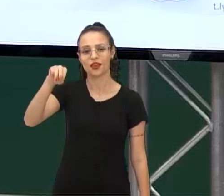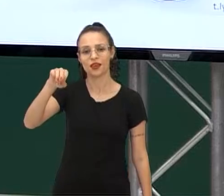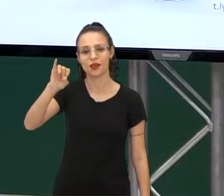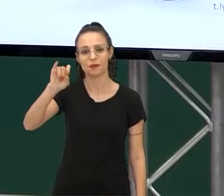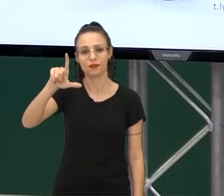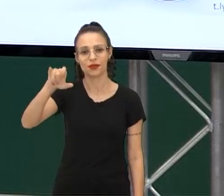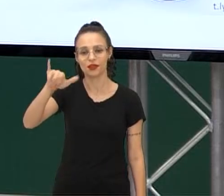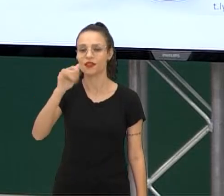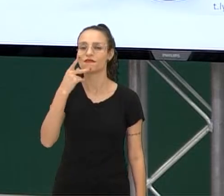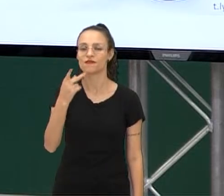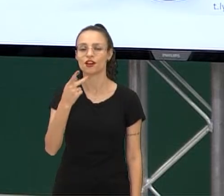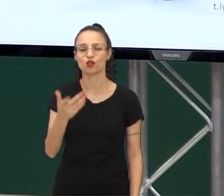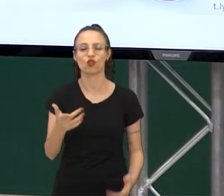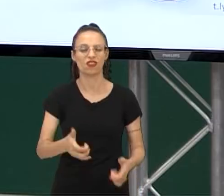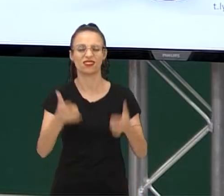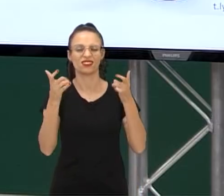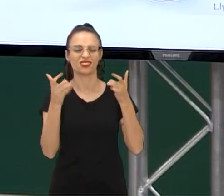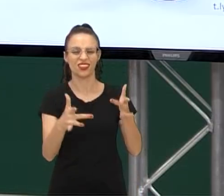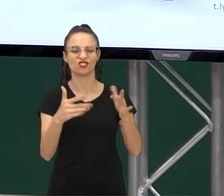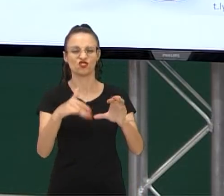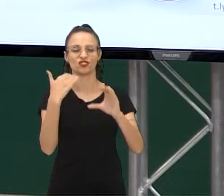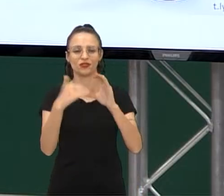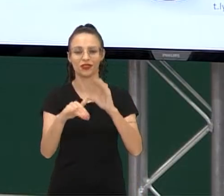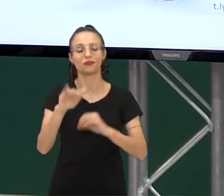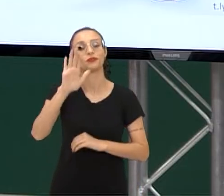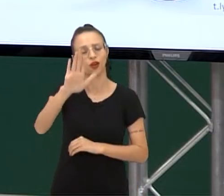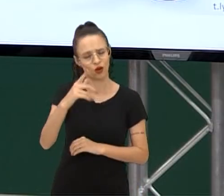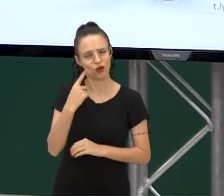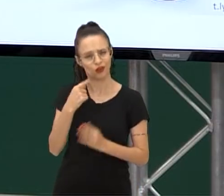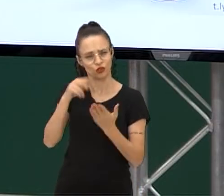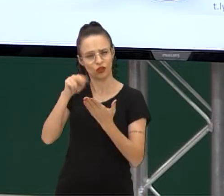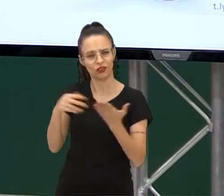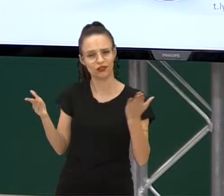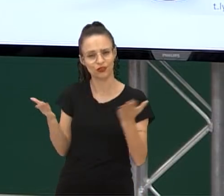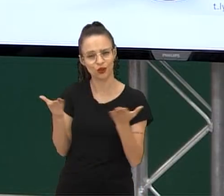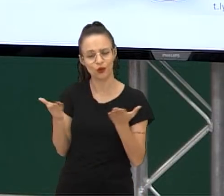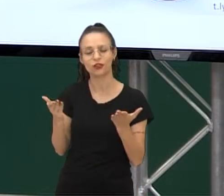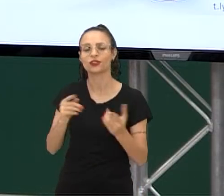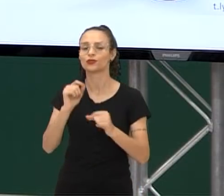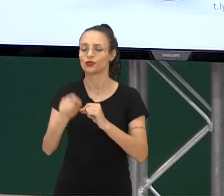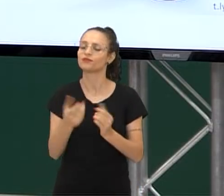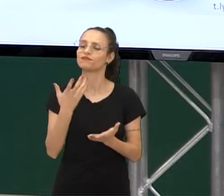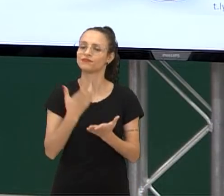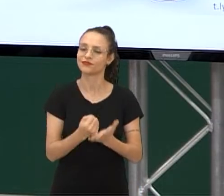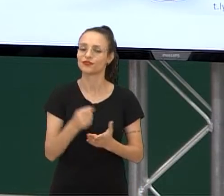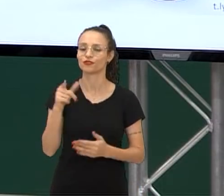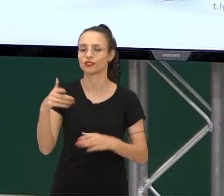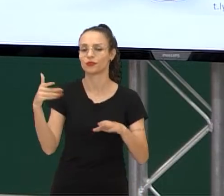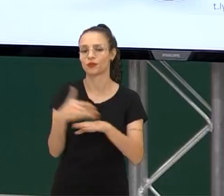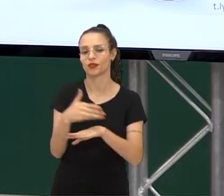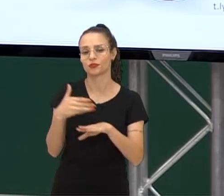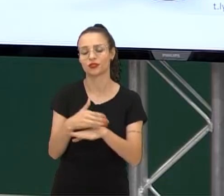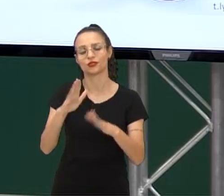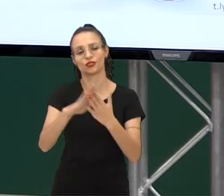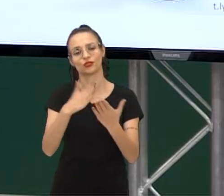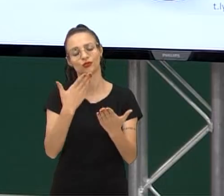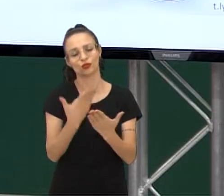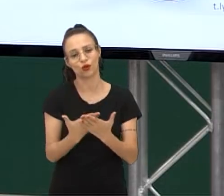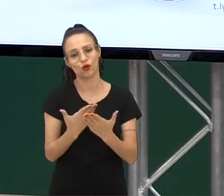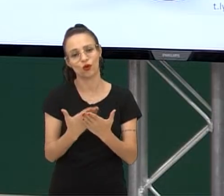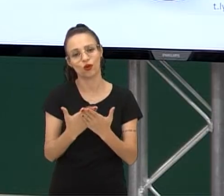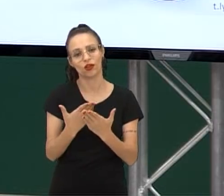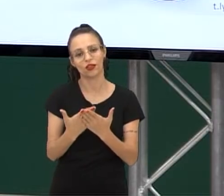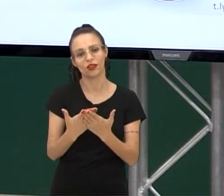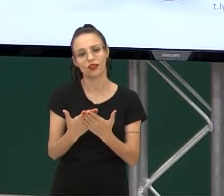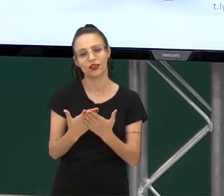iria desistir de mandar o recado. Então, estamos lendo seu recadinho aqui. Emily Fernandes está registrada a sua participação lá do Colégio Estadual